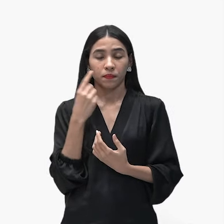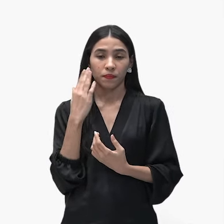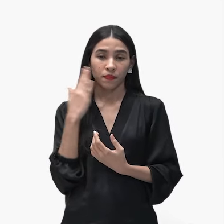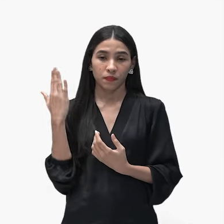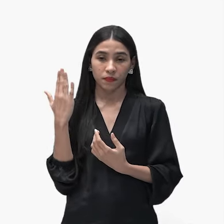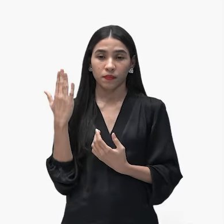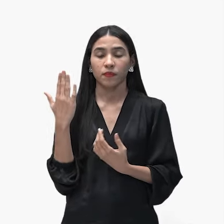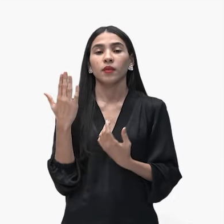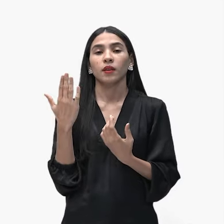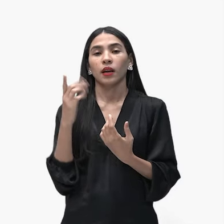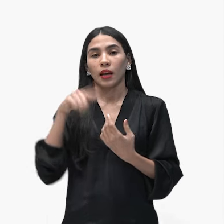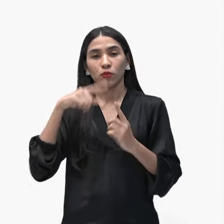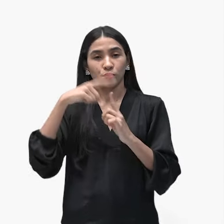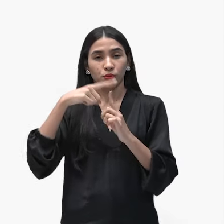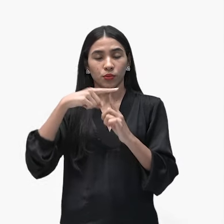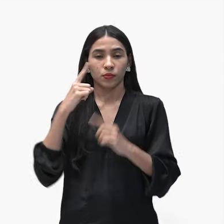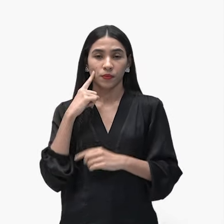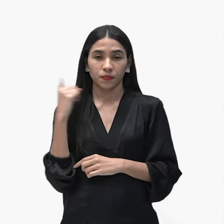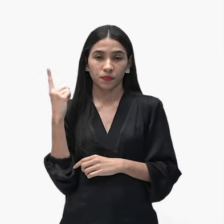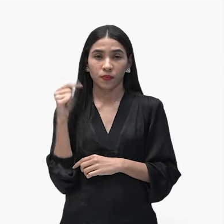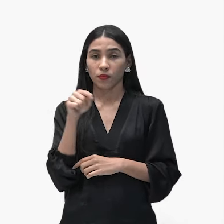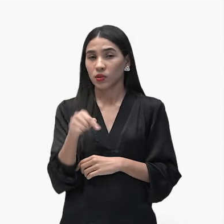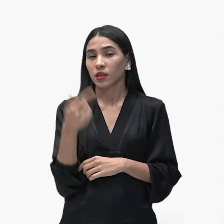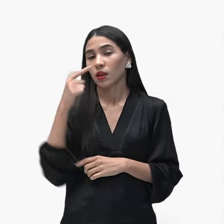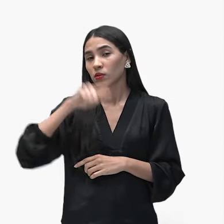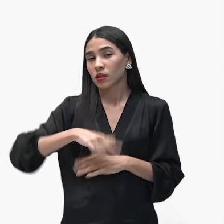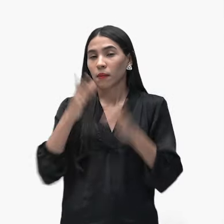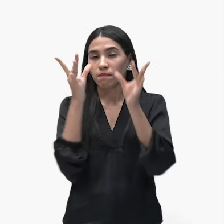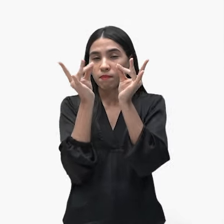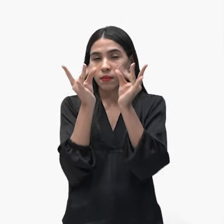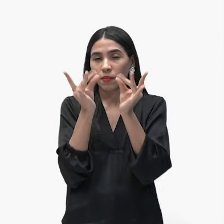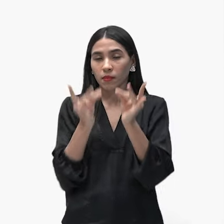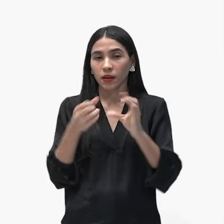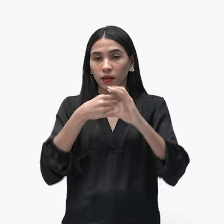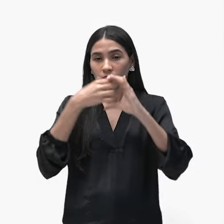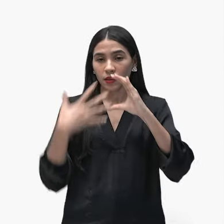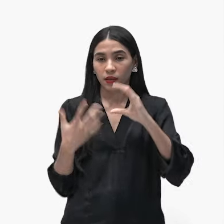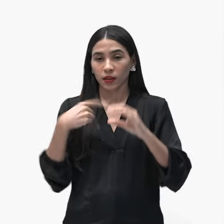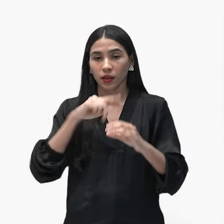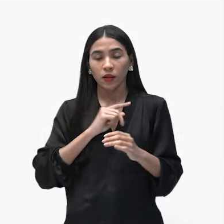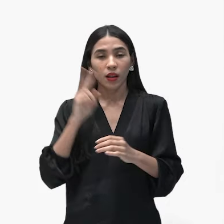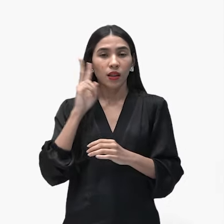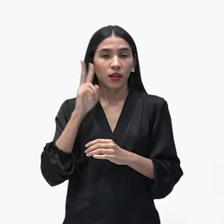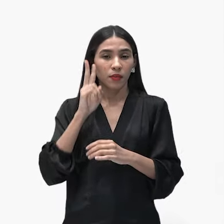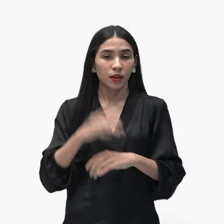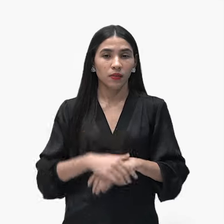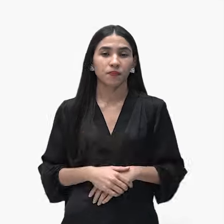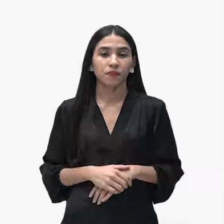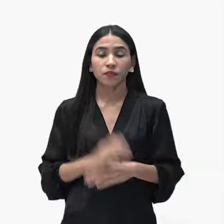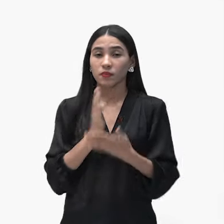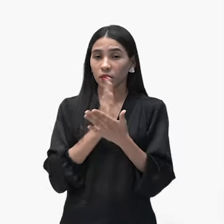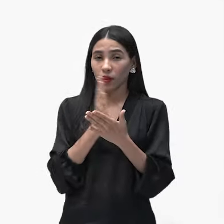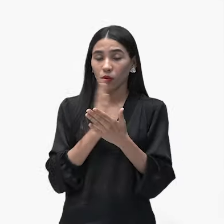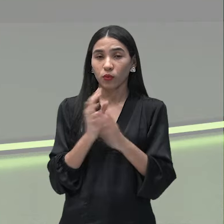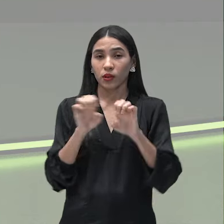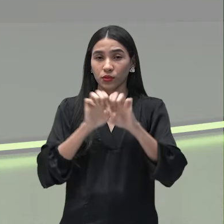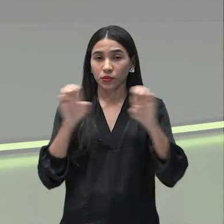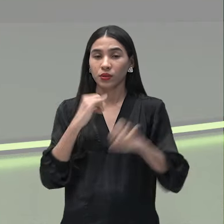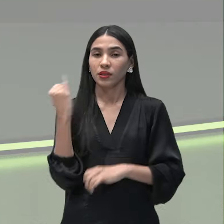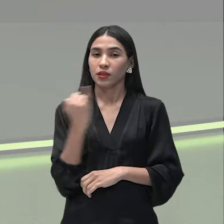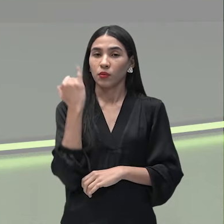uma determinada espécie. E para observar com mais detalhes essas características, gente vai relembrar aqui algumas estruturas